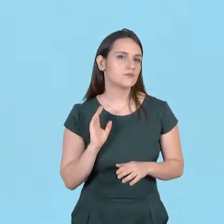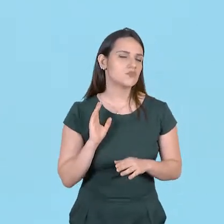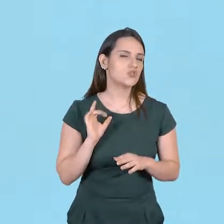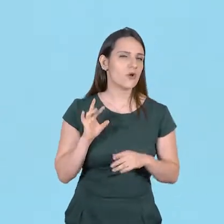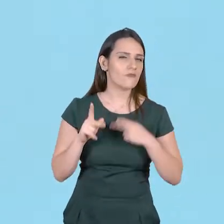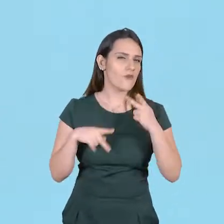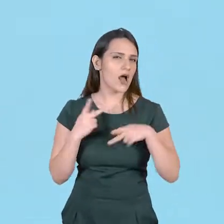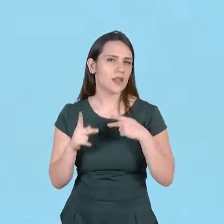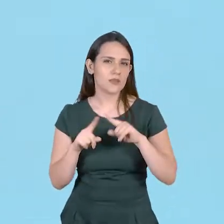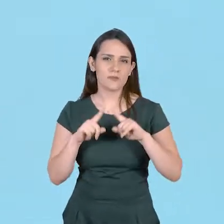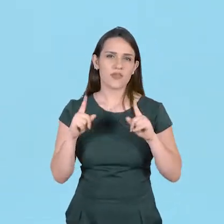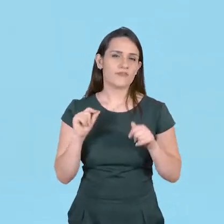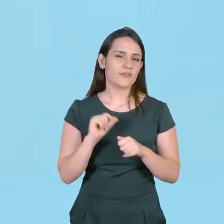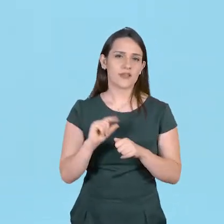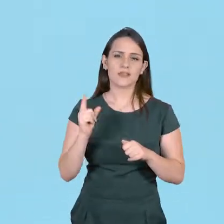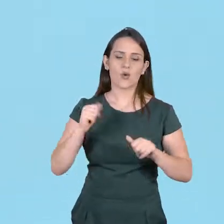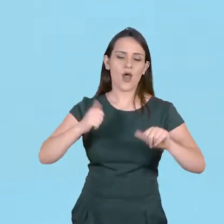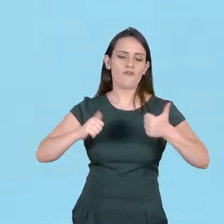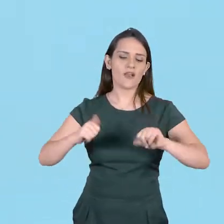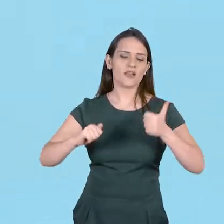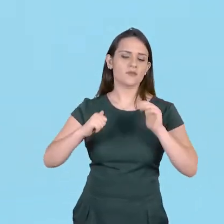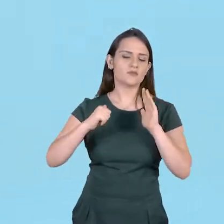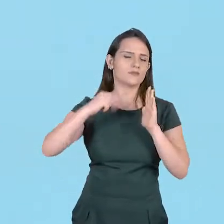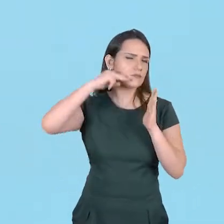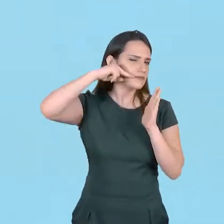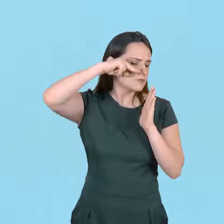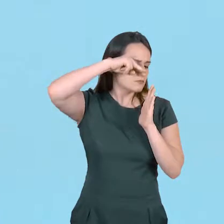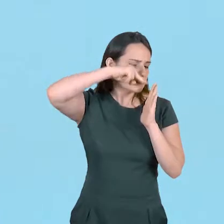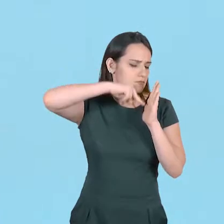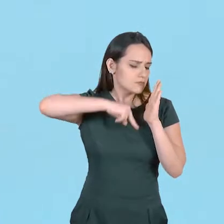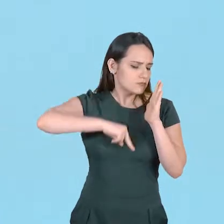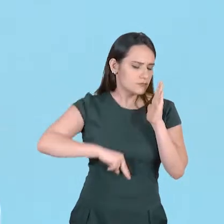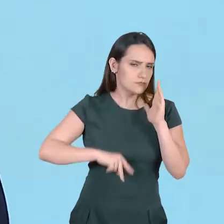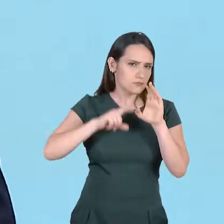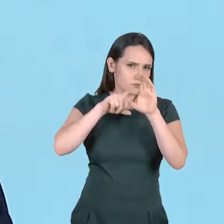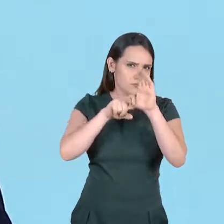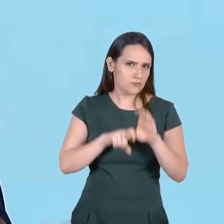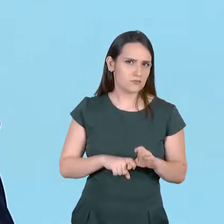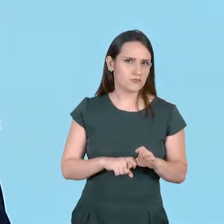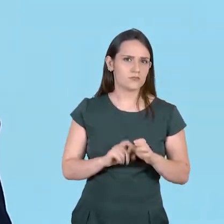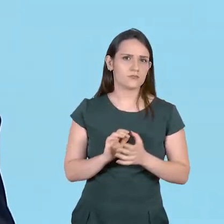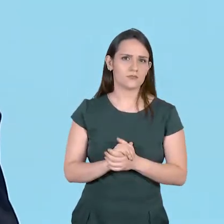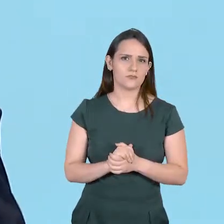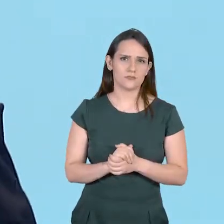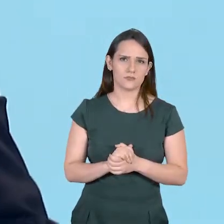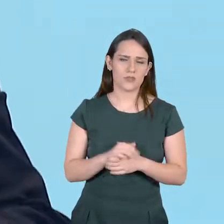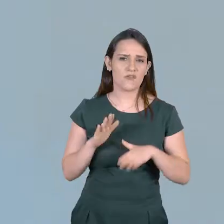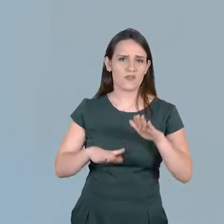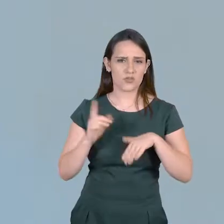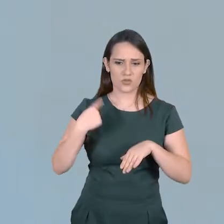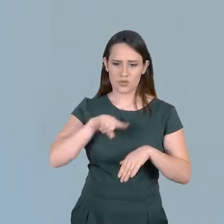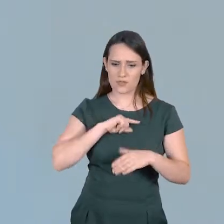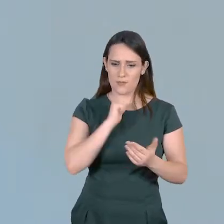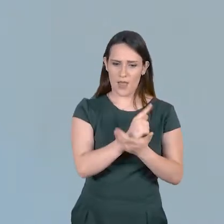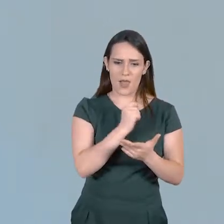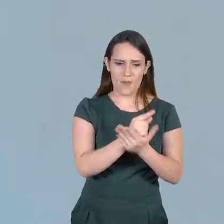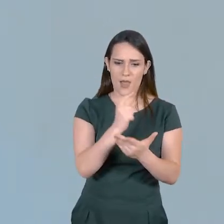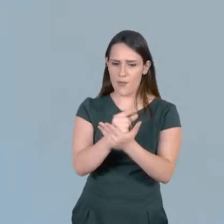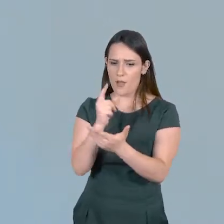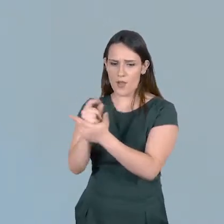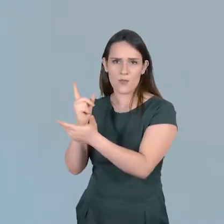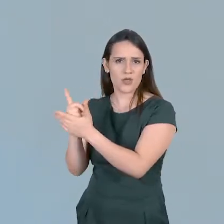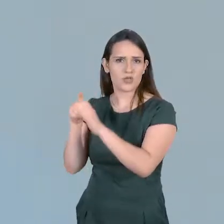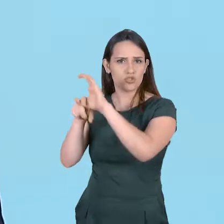pública, né, da dívida? Porque dizem que hoje a gente paga até para quem a gente nem sabe direito e não se conhece